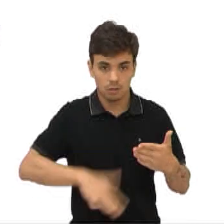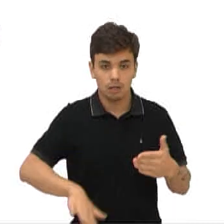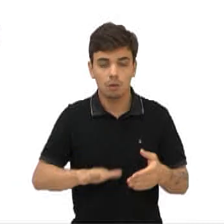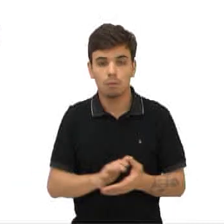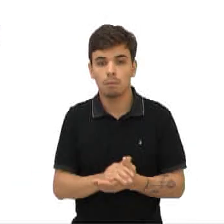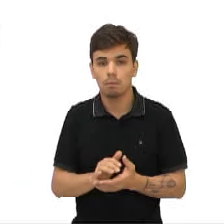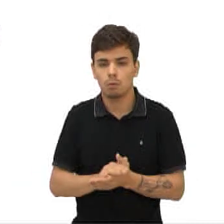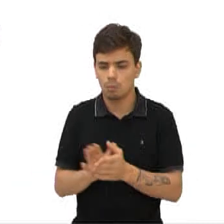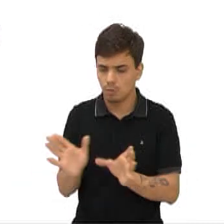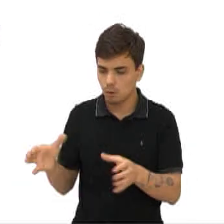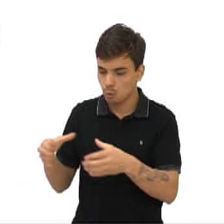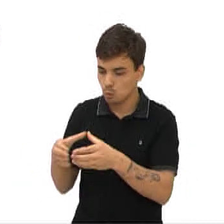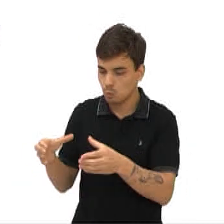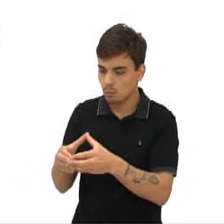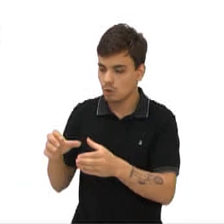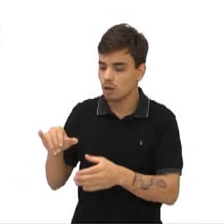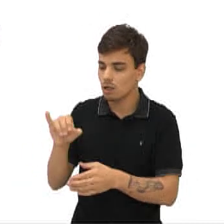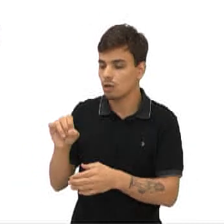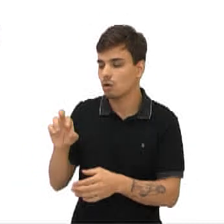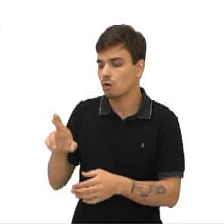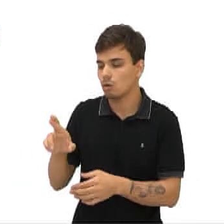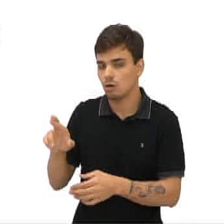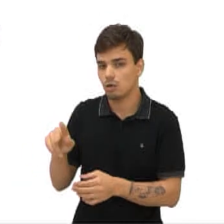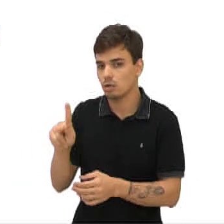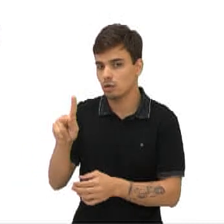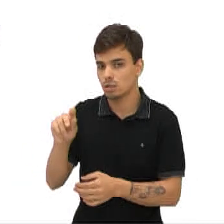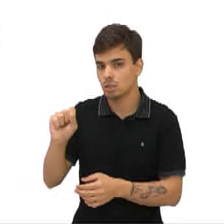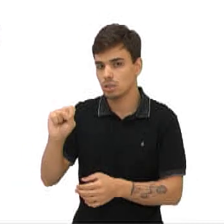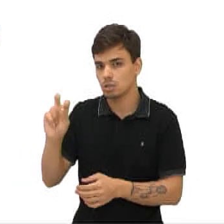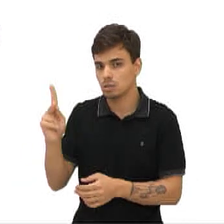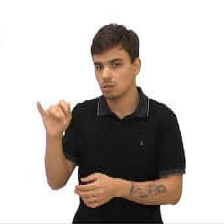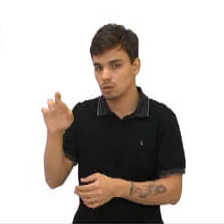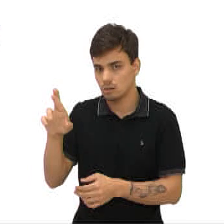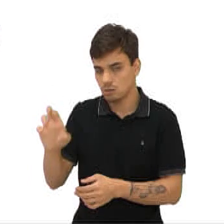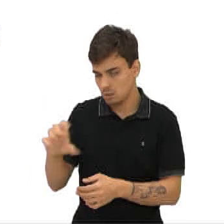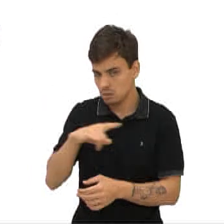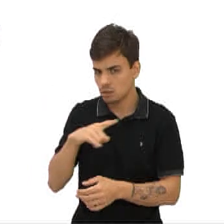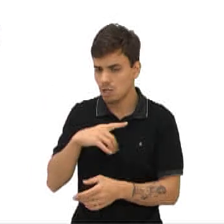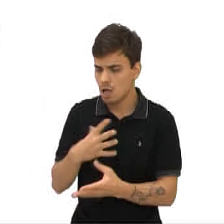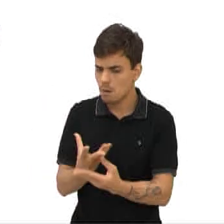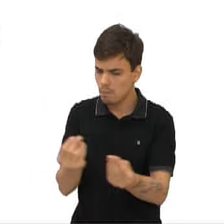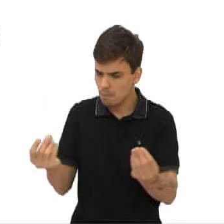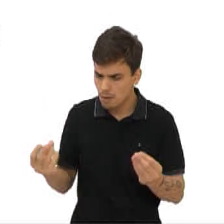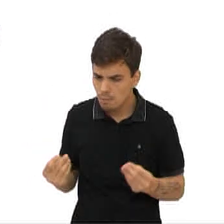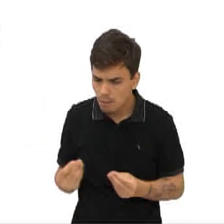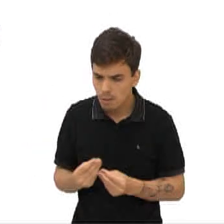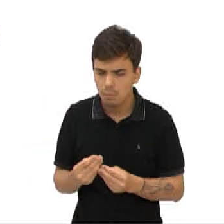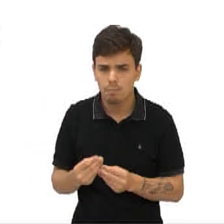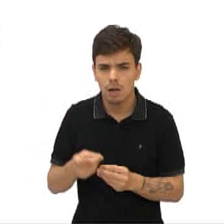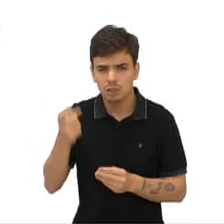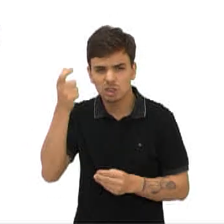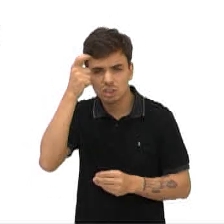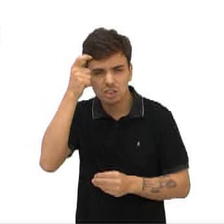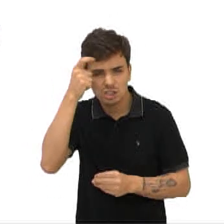do Yorkshire habitam pequenos gênios, mínimos duendes chamados pixies. E pareceu-me